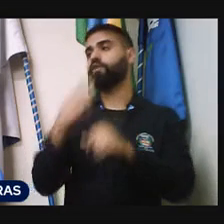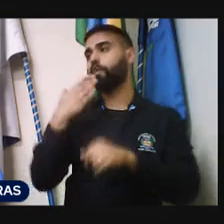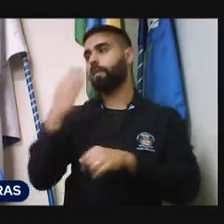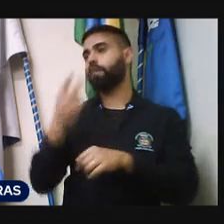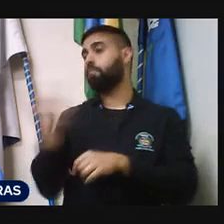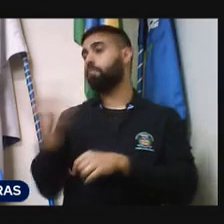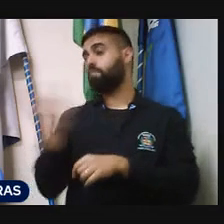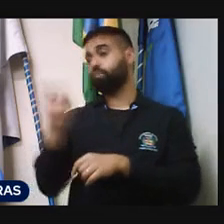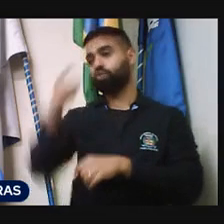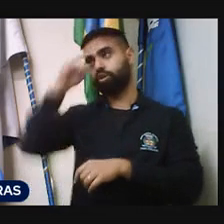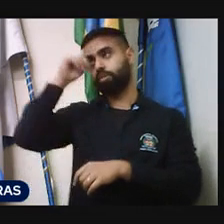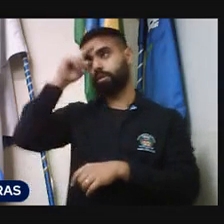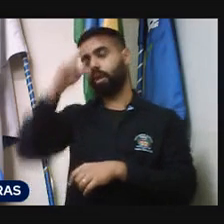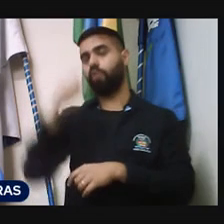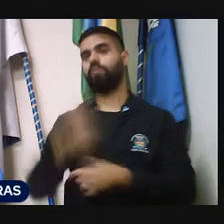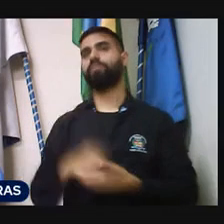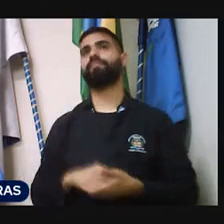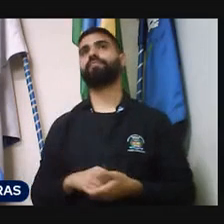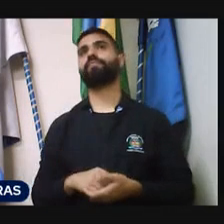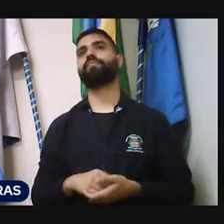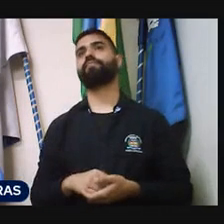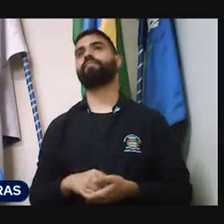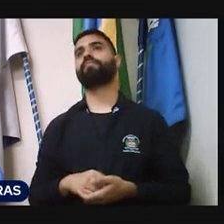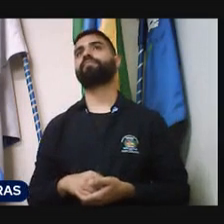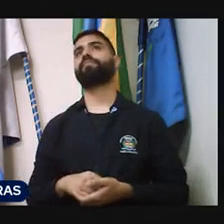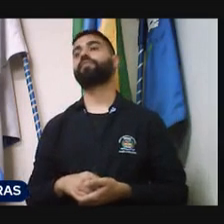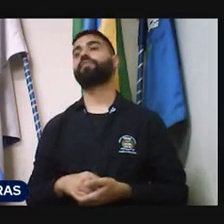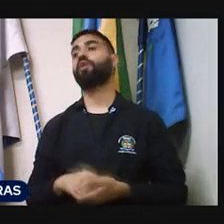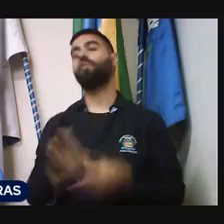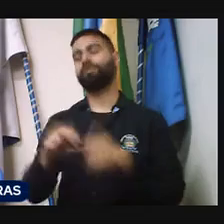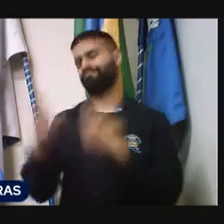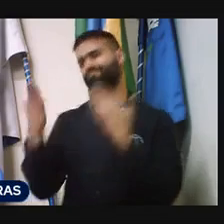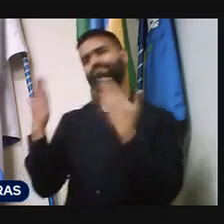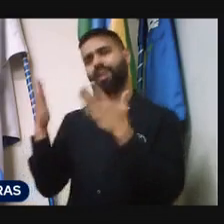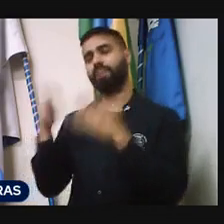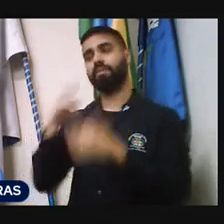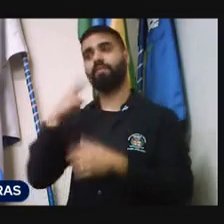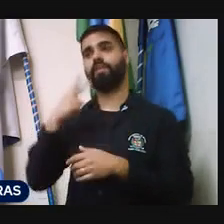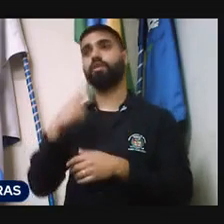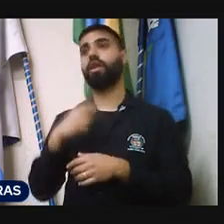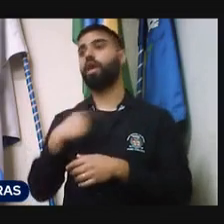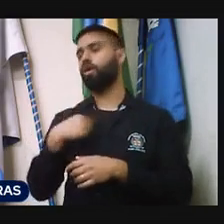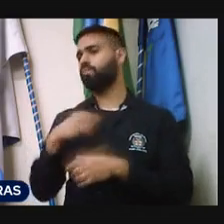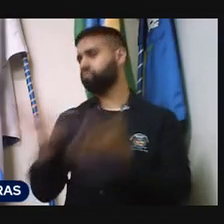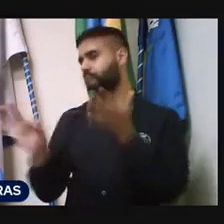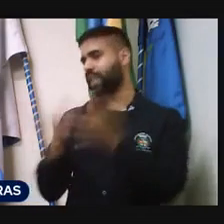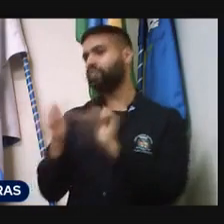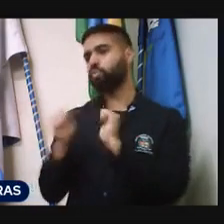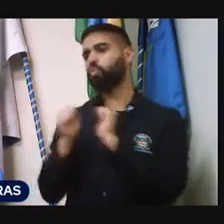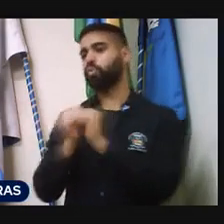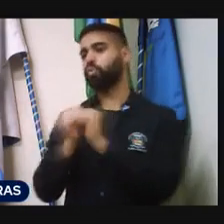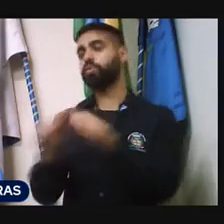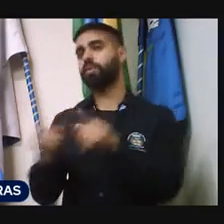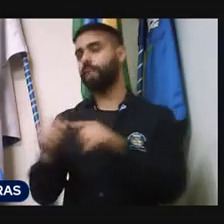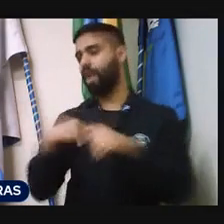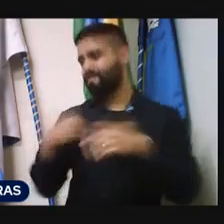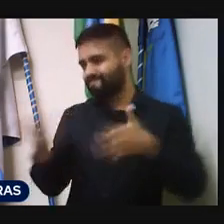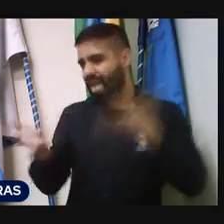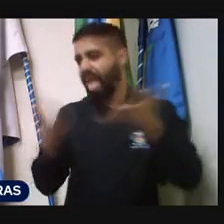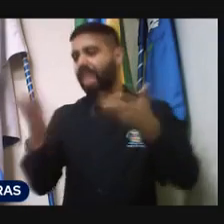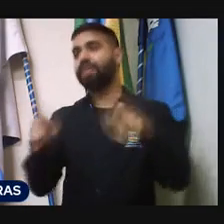requerimento das duas entidades na vereadora Fabiana de parabéns eu assino embaixo e estou também uma